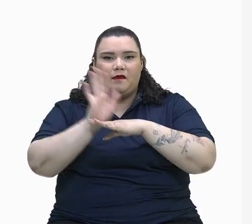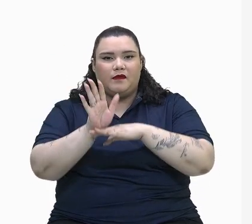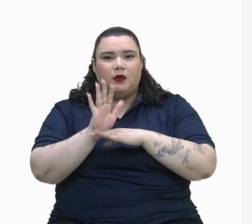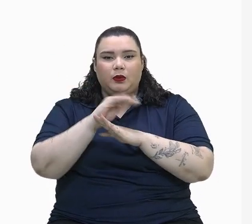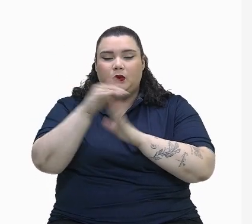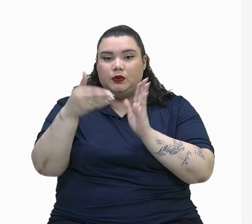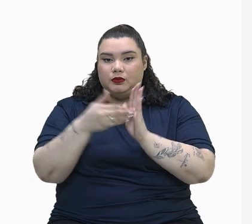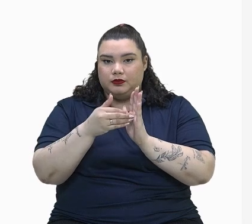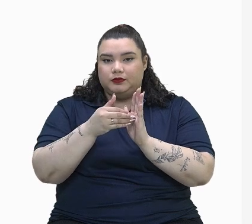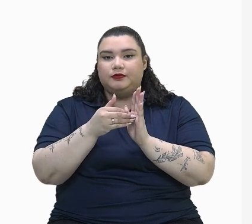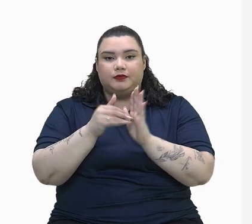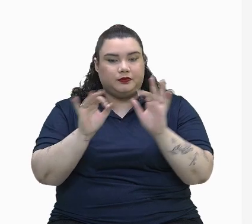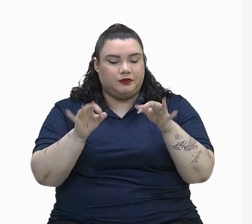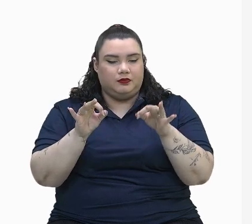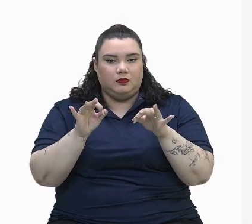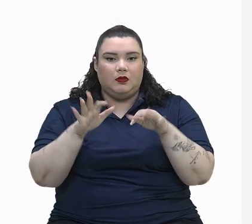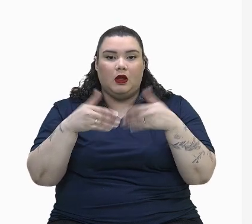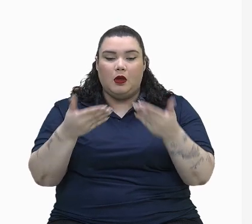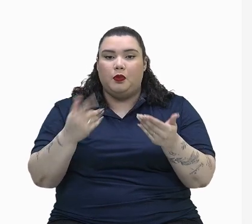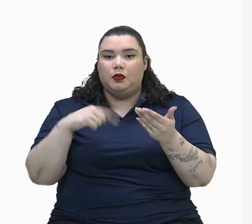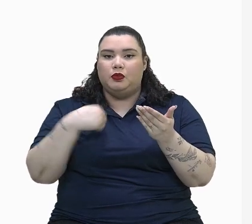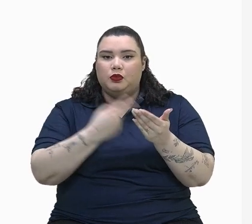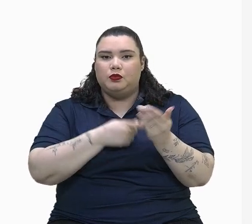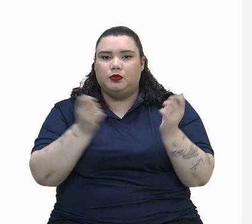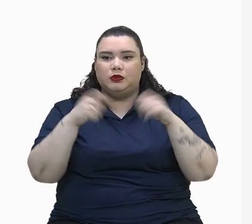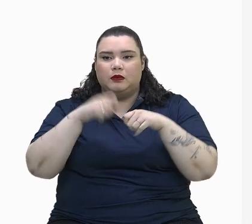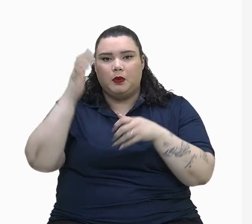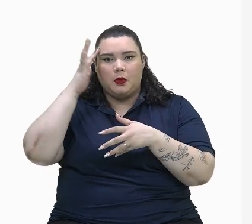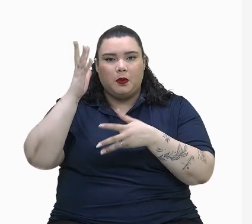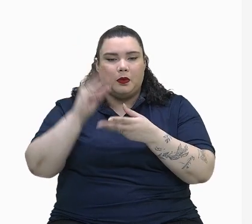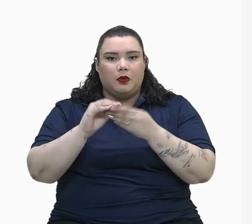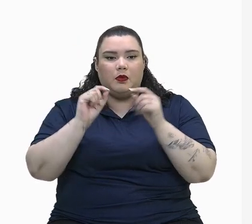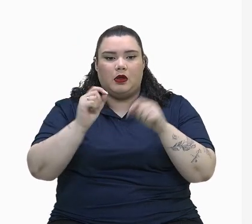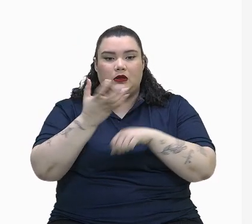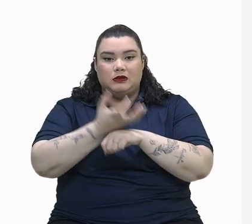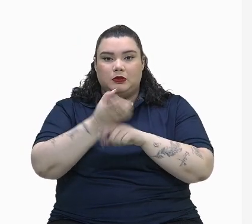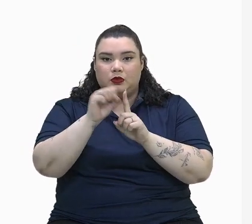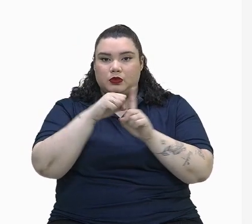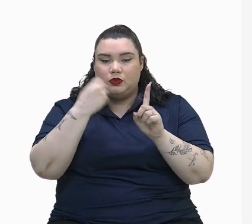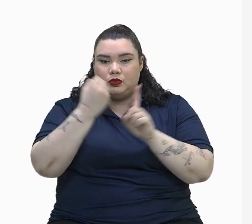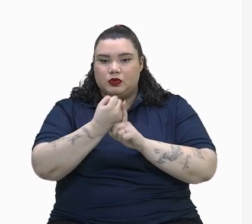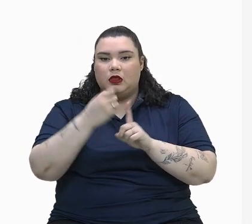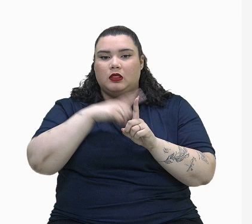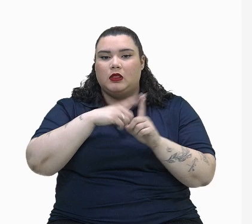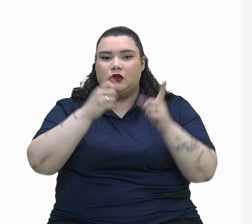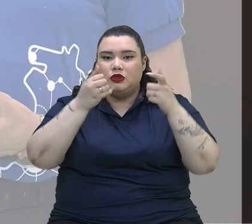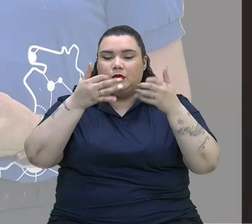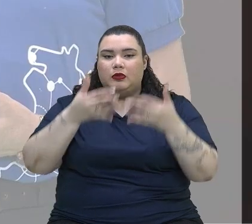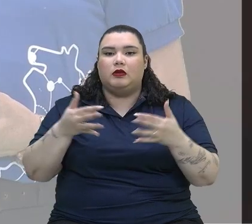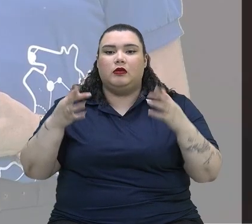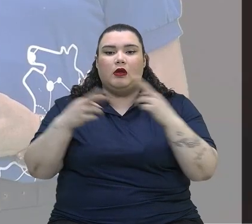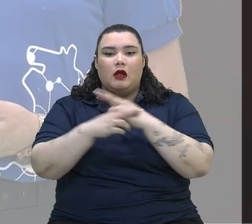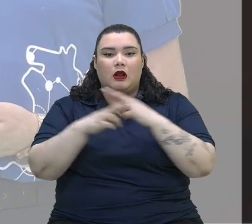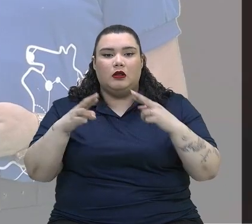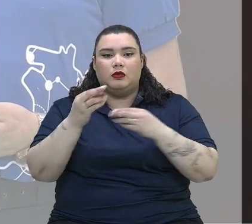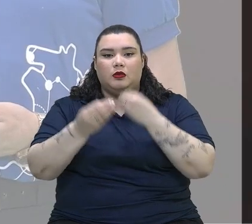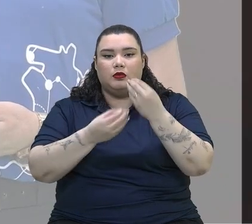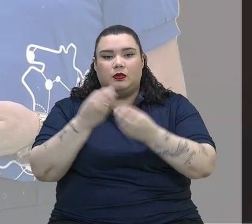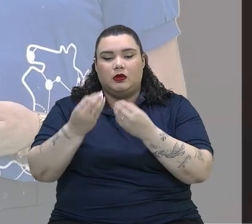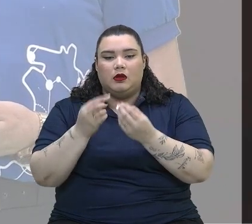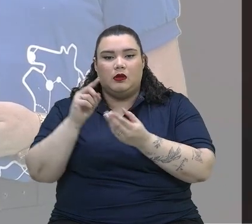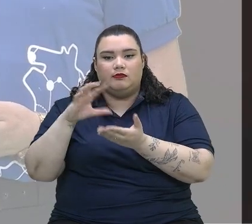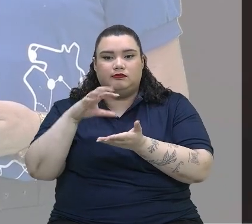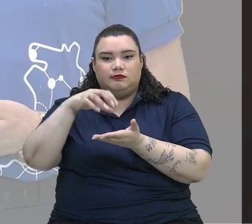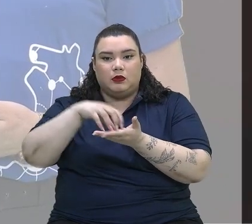este aspecto dessa indústria que cria entretenimento como